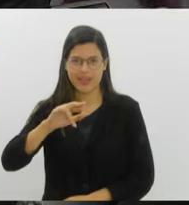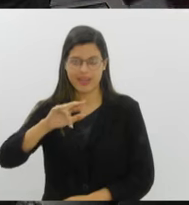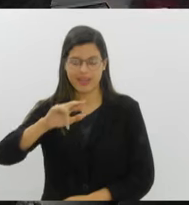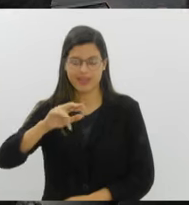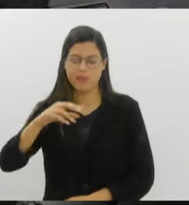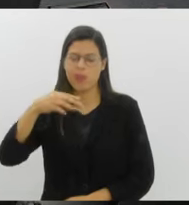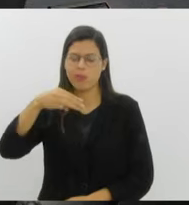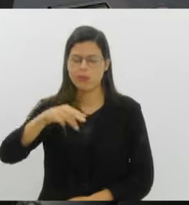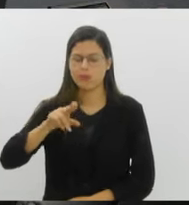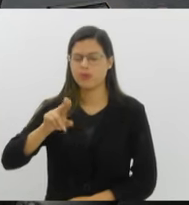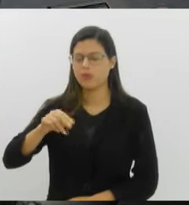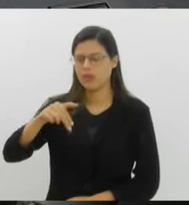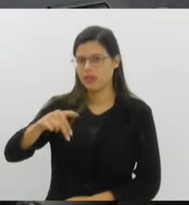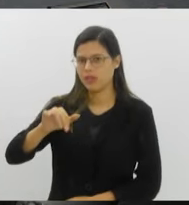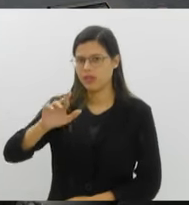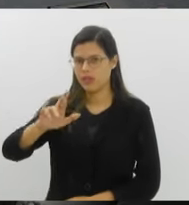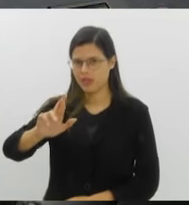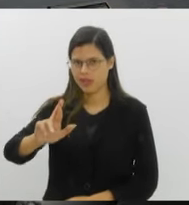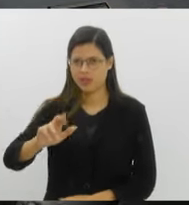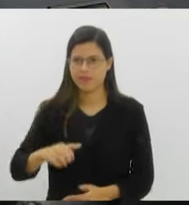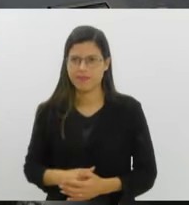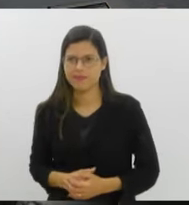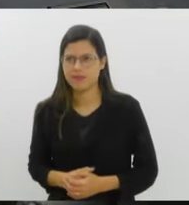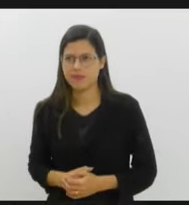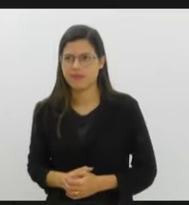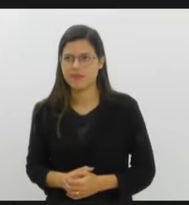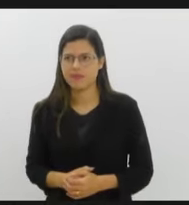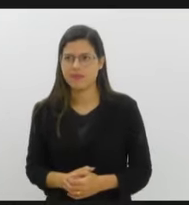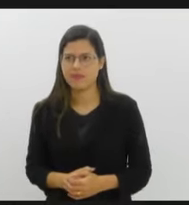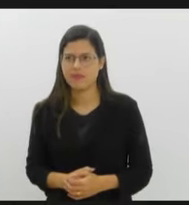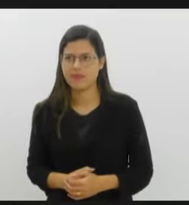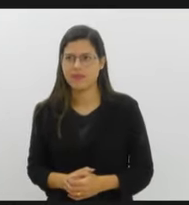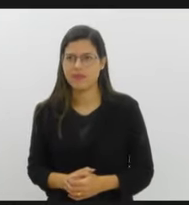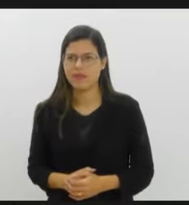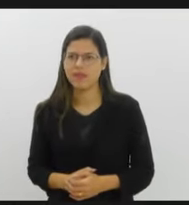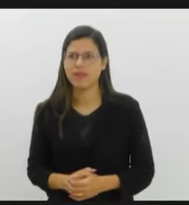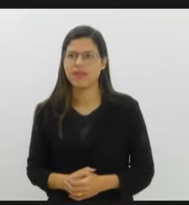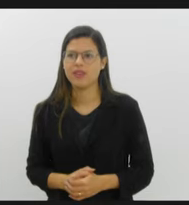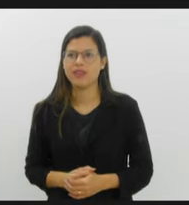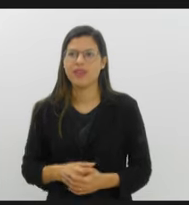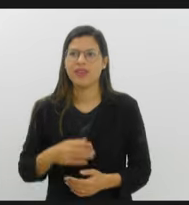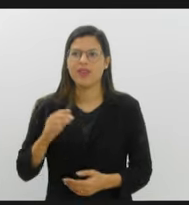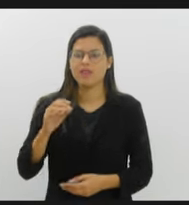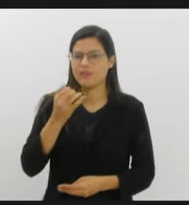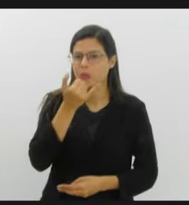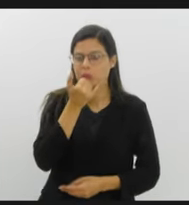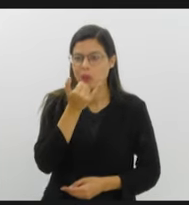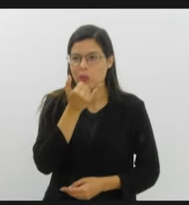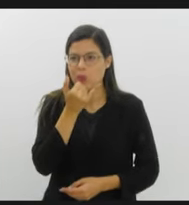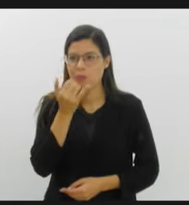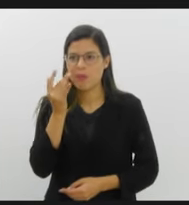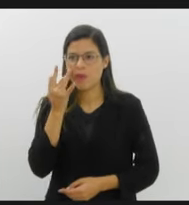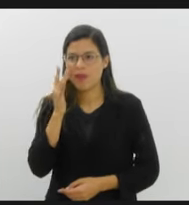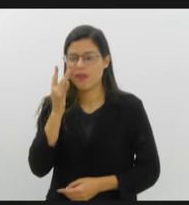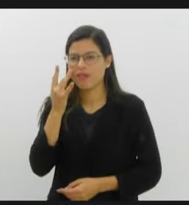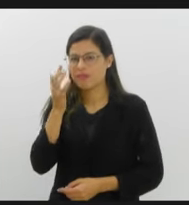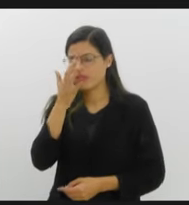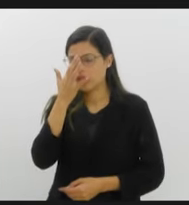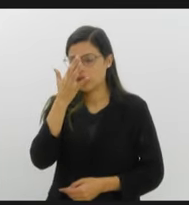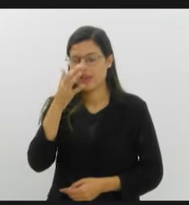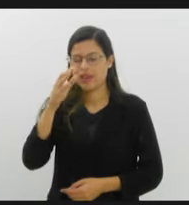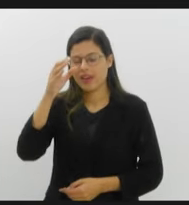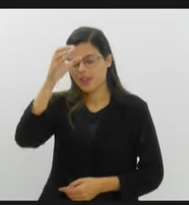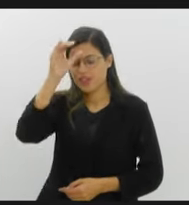Presidente Azul. Jari Franciane, estou te ouvindo. Fala, oi, Bacelar, desculpa, eu achei que era a Tiaju que está presidindo. Ah, tá. Eu,